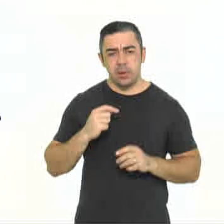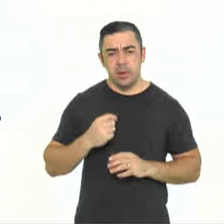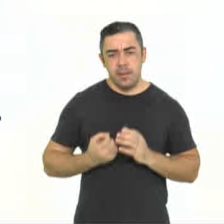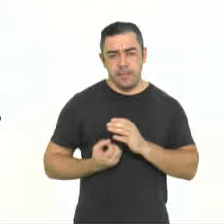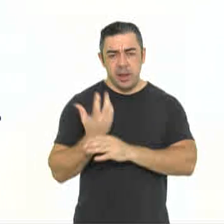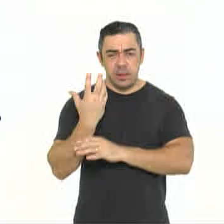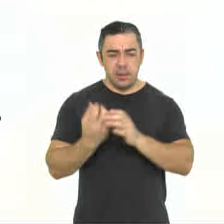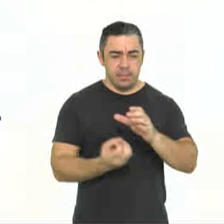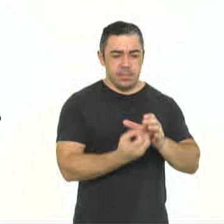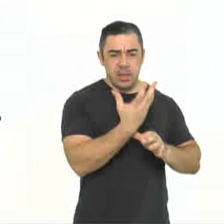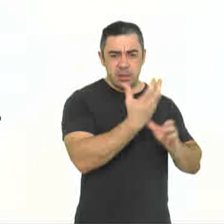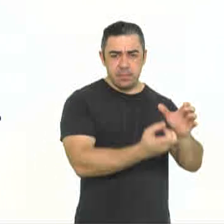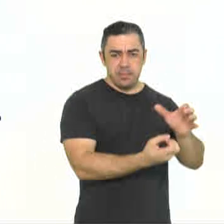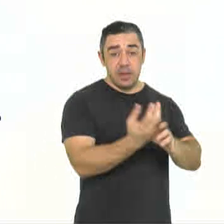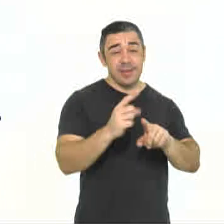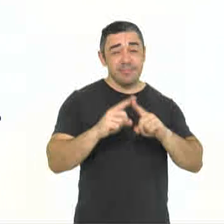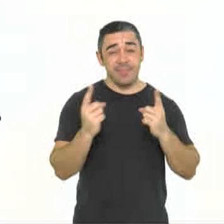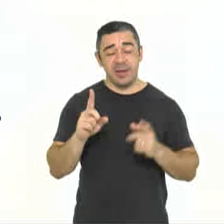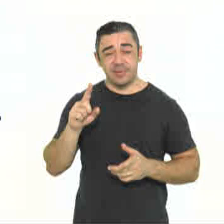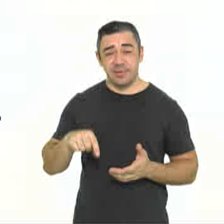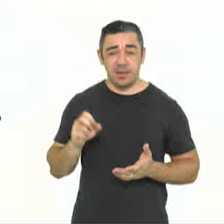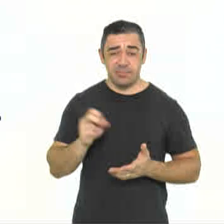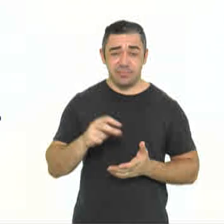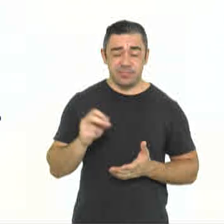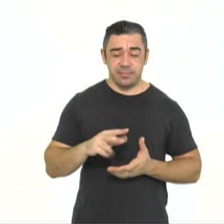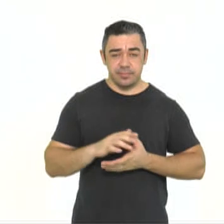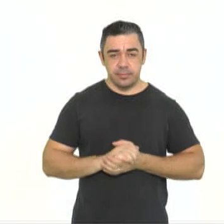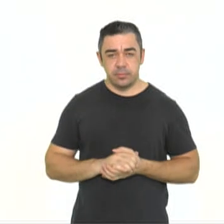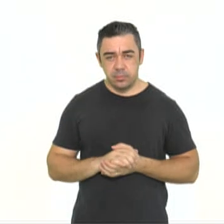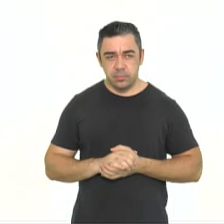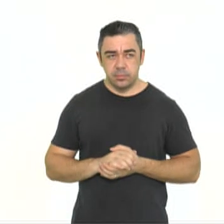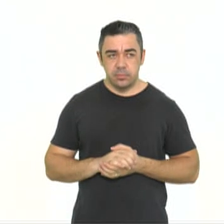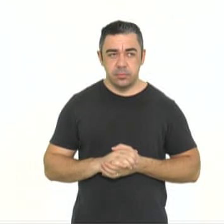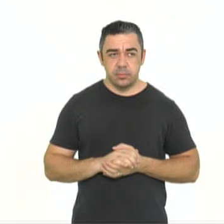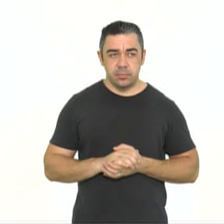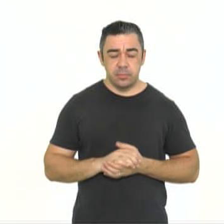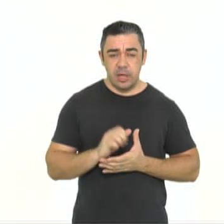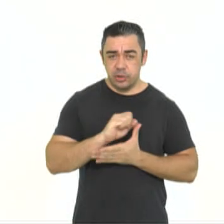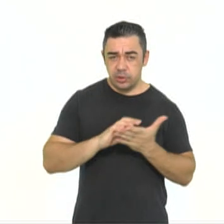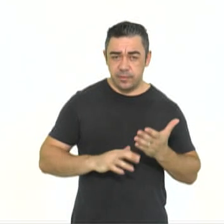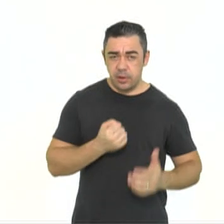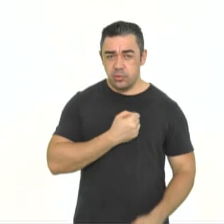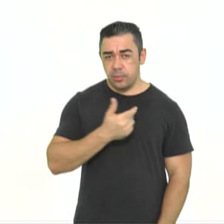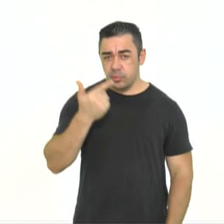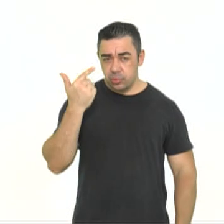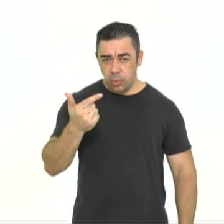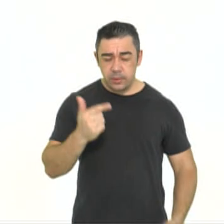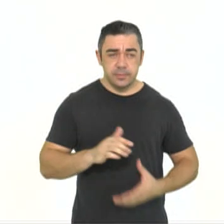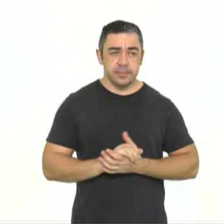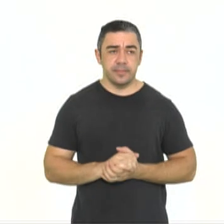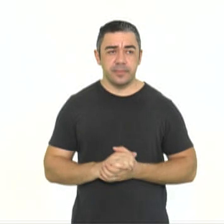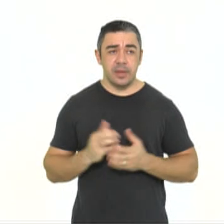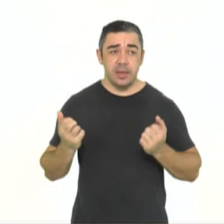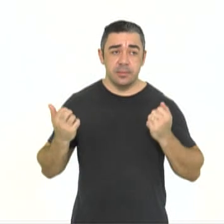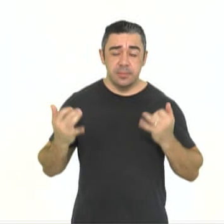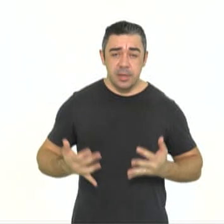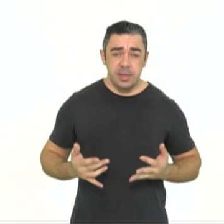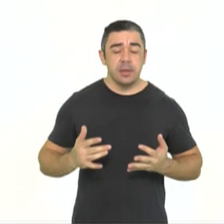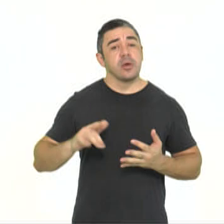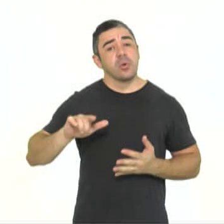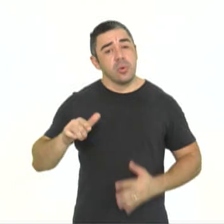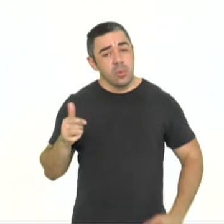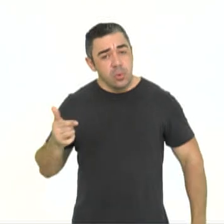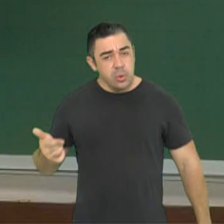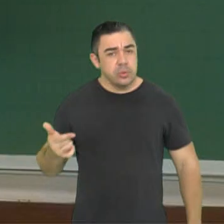com a sua folhagem de cores mortiças. Nosso segundo exercício diz respeito a mais um